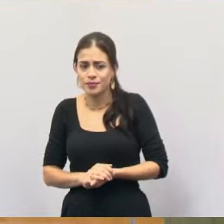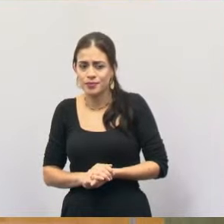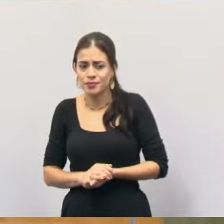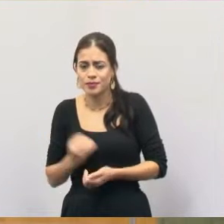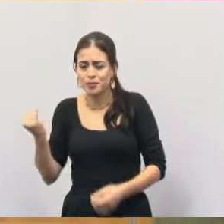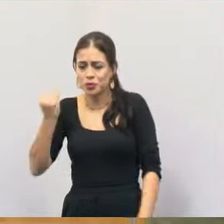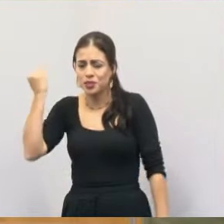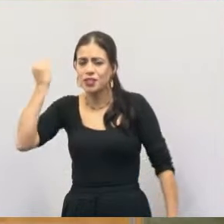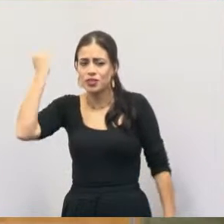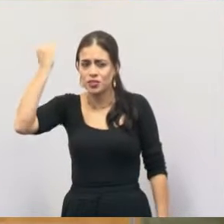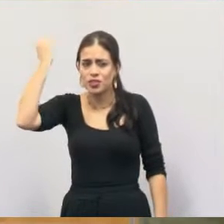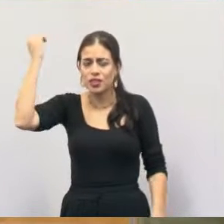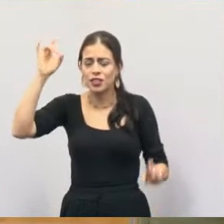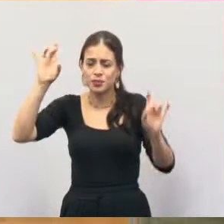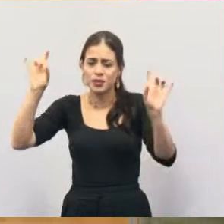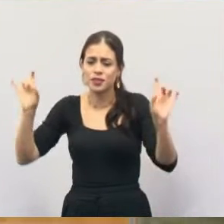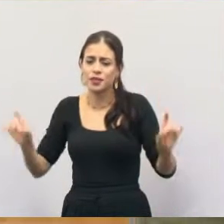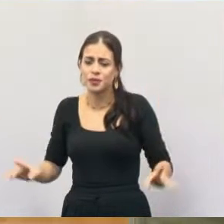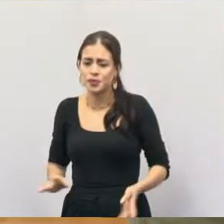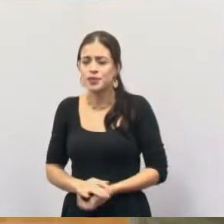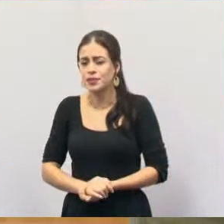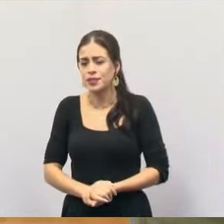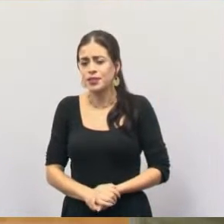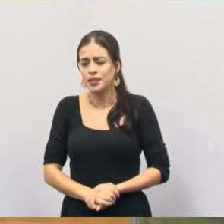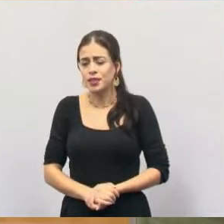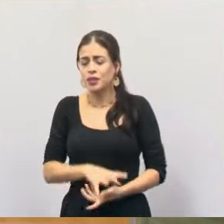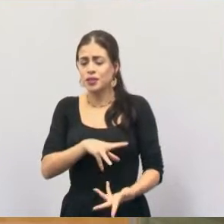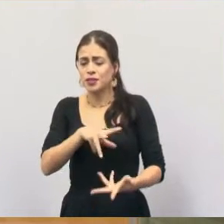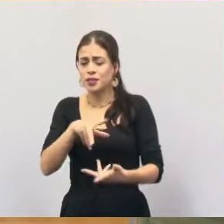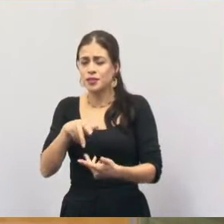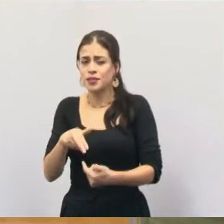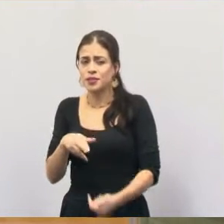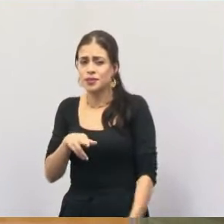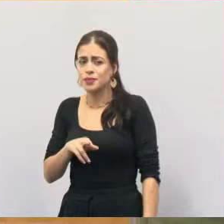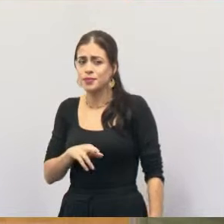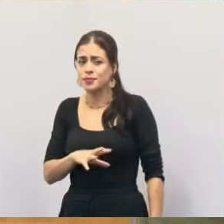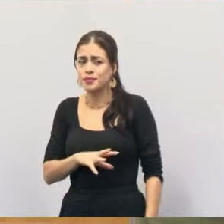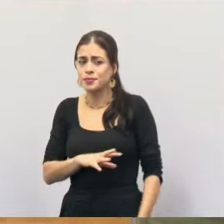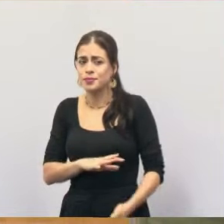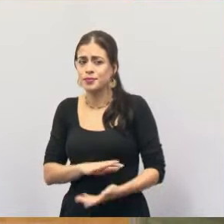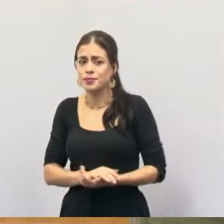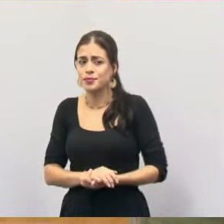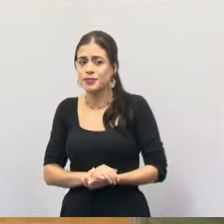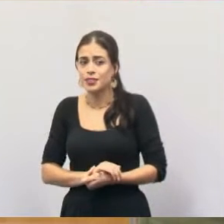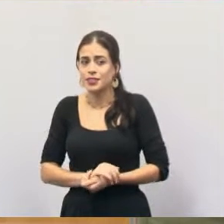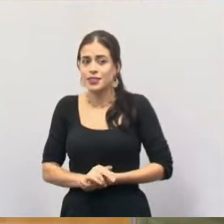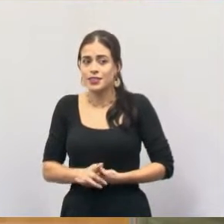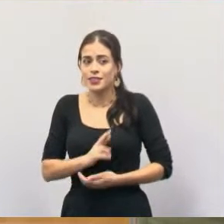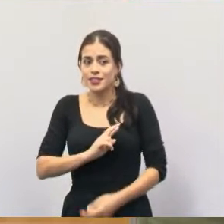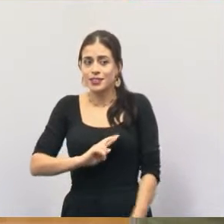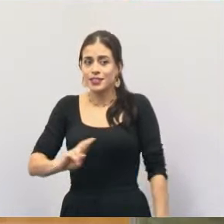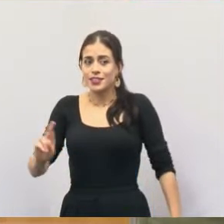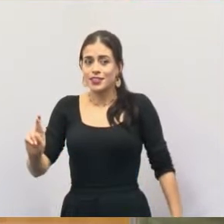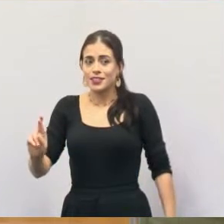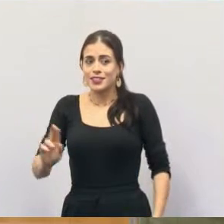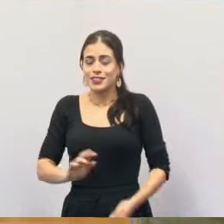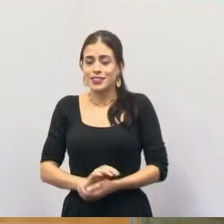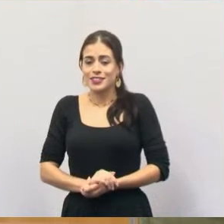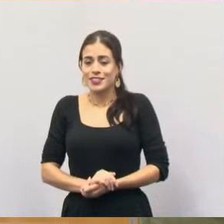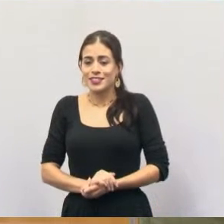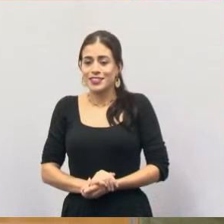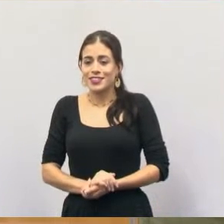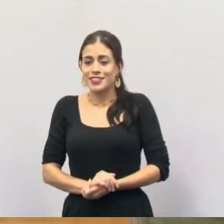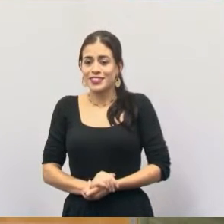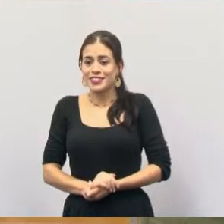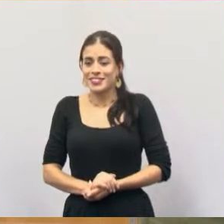religarem. A gente se aliga ao nosso universo religioso, ao nosso Deus, às nossas crenças, à nossa